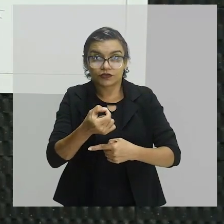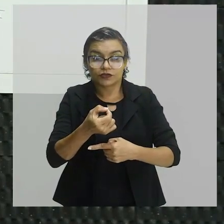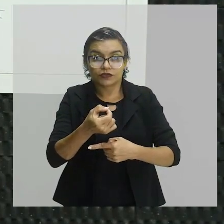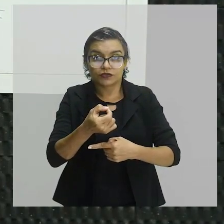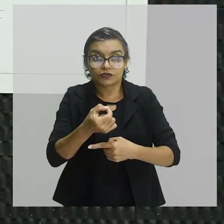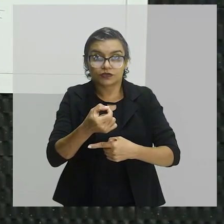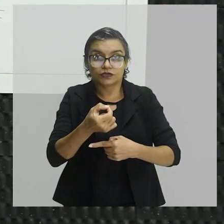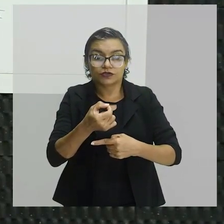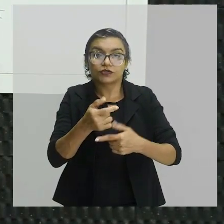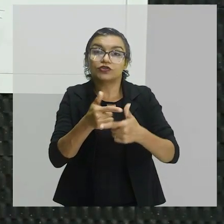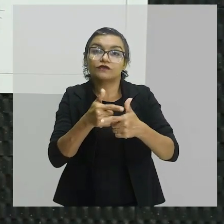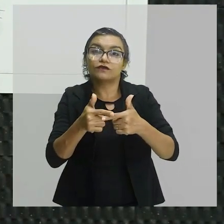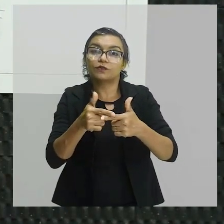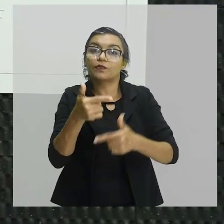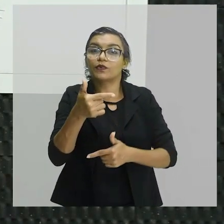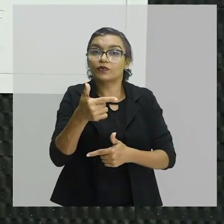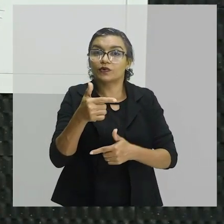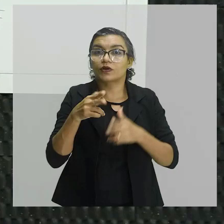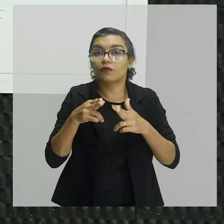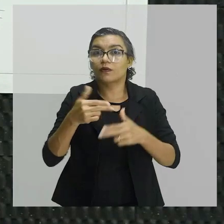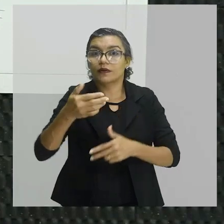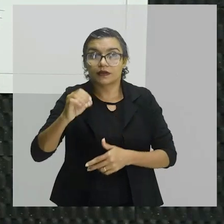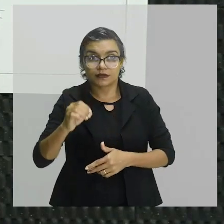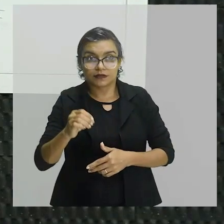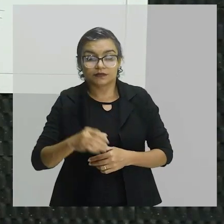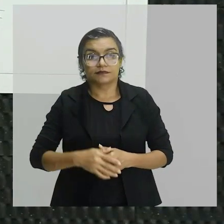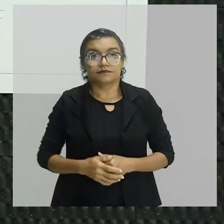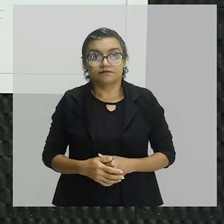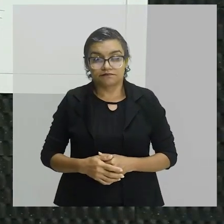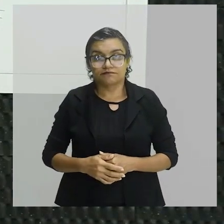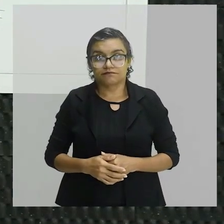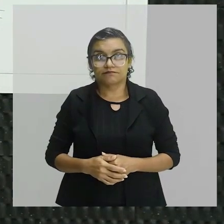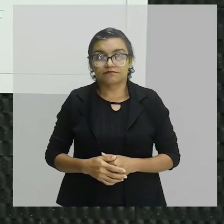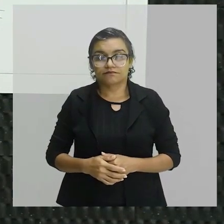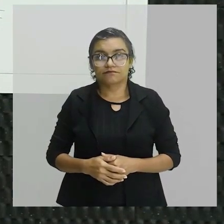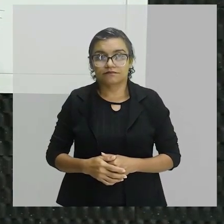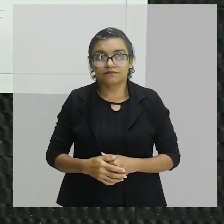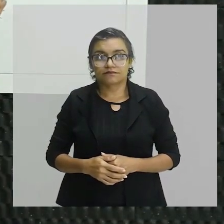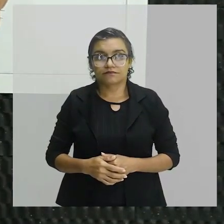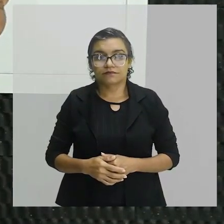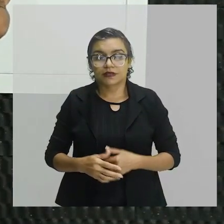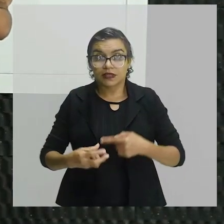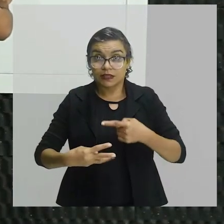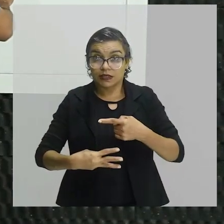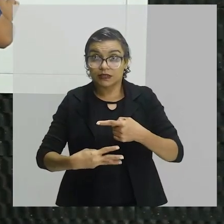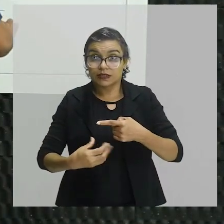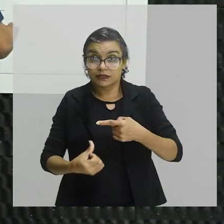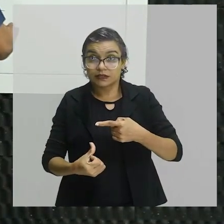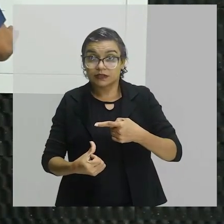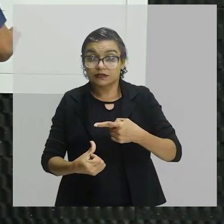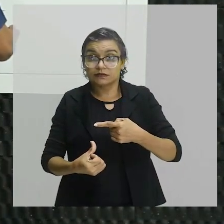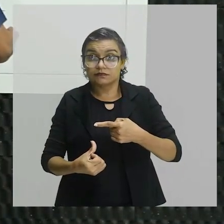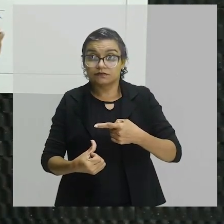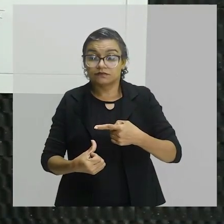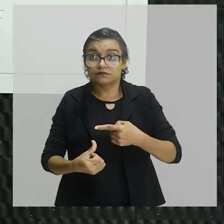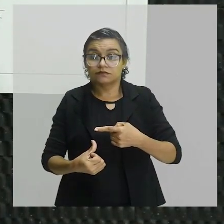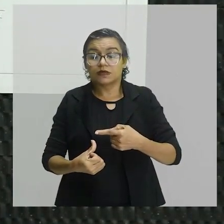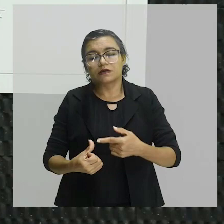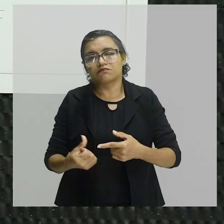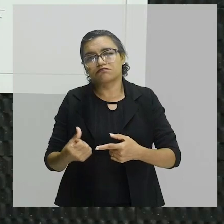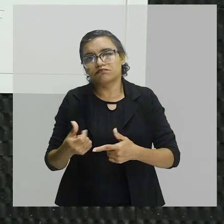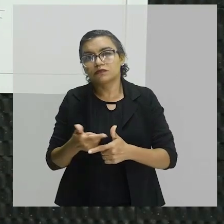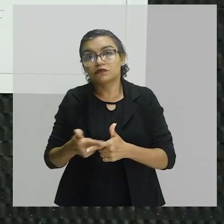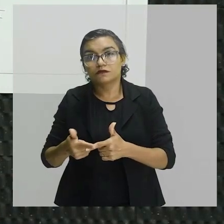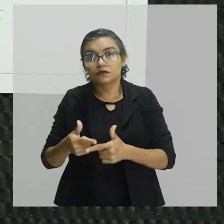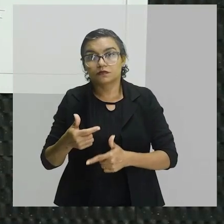2, ok? Que vai dar 10 e 18. Então, nós podemos dividir por 4. Olha aqui, ó. Fazer uma divisão